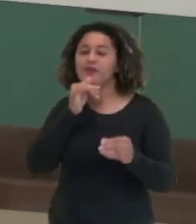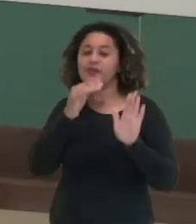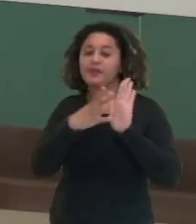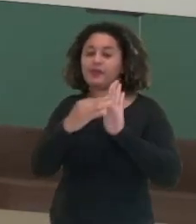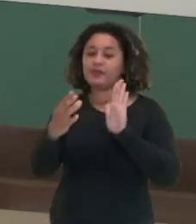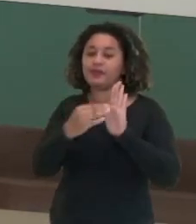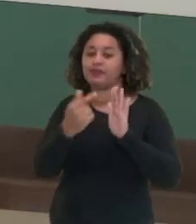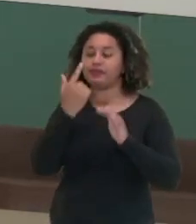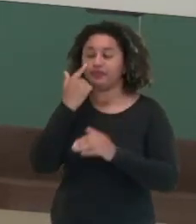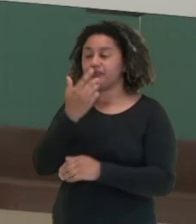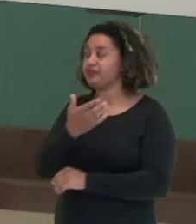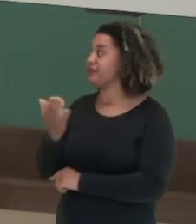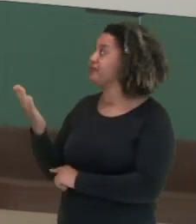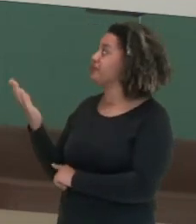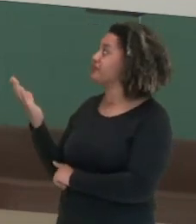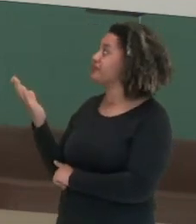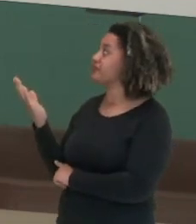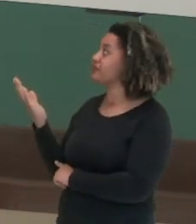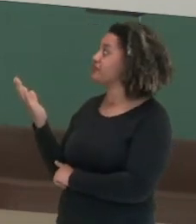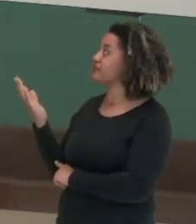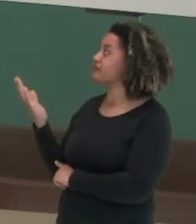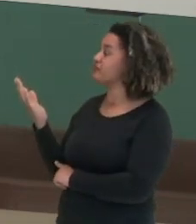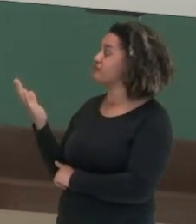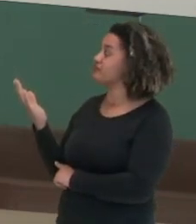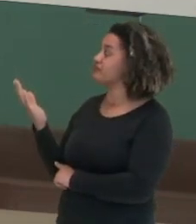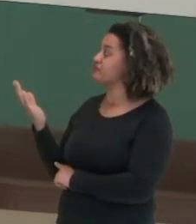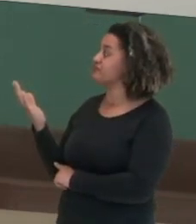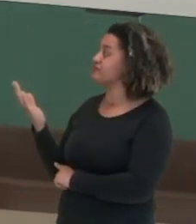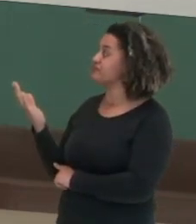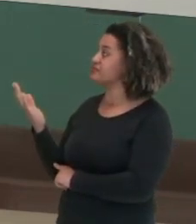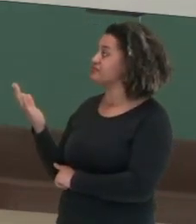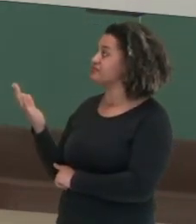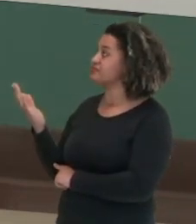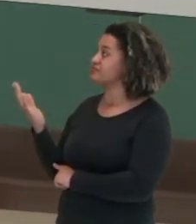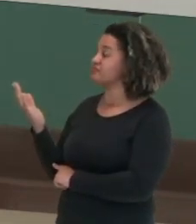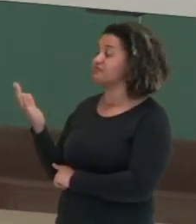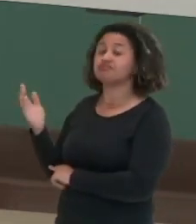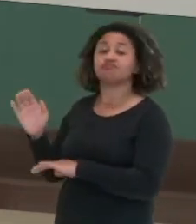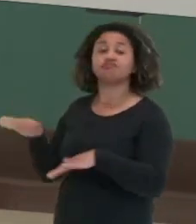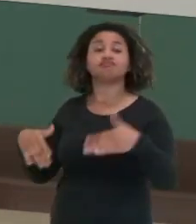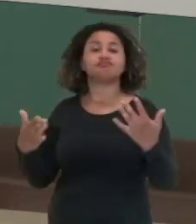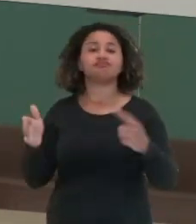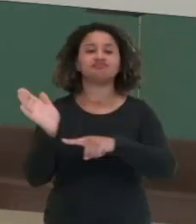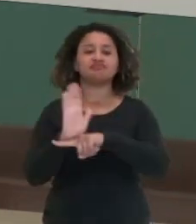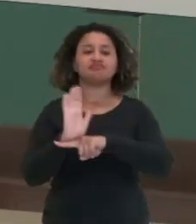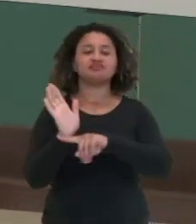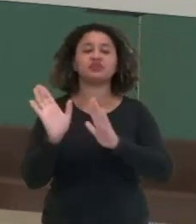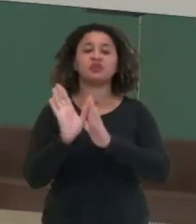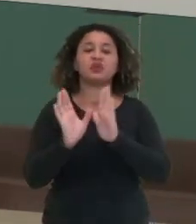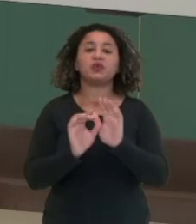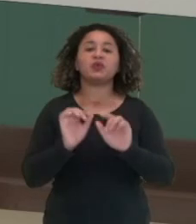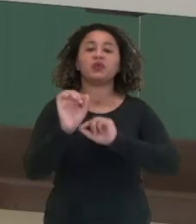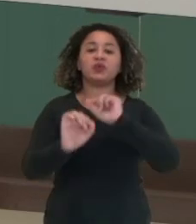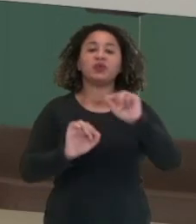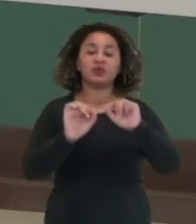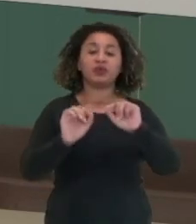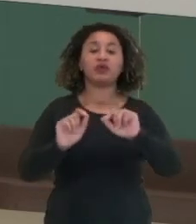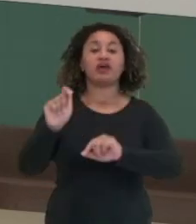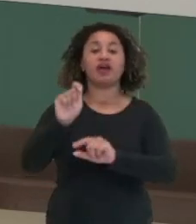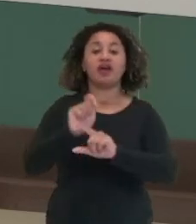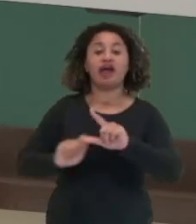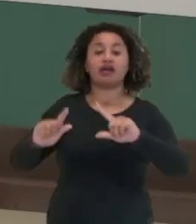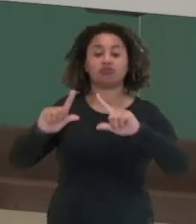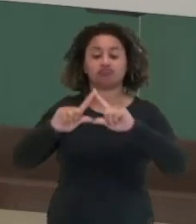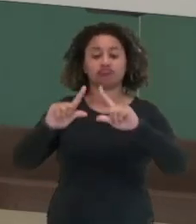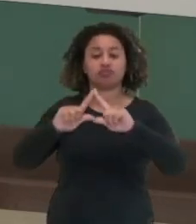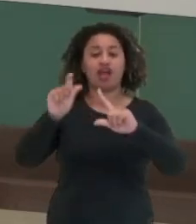equivalente a 138 metros quadrados. Neste vídeo, falamos sobre a área